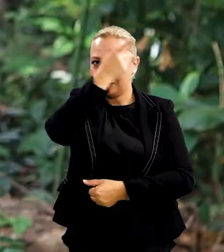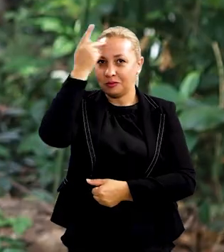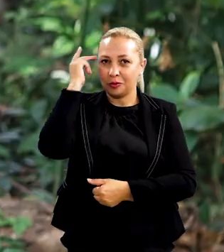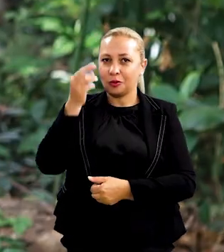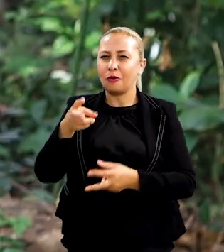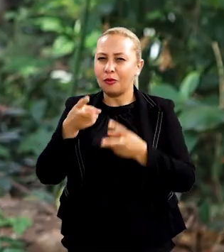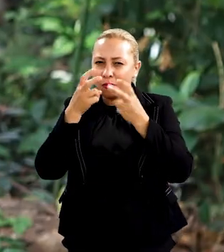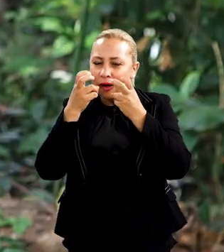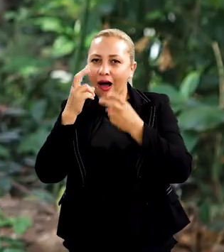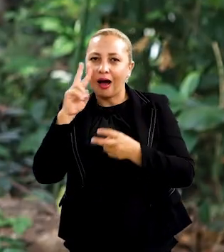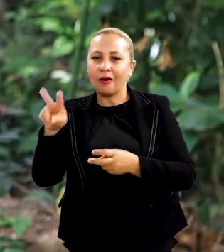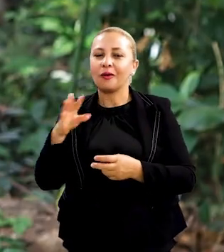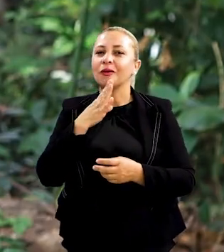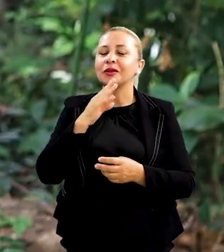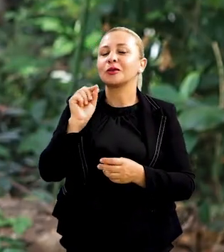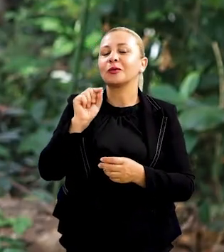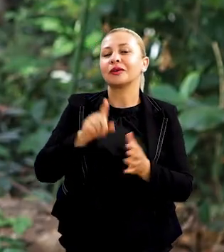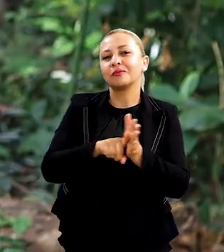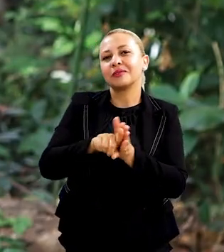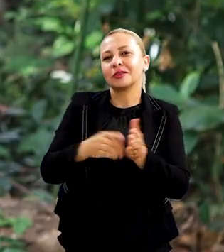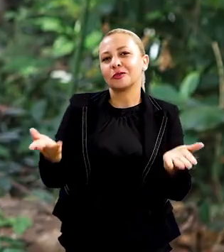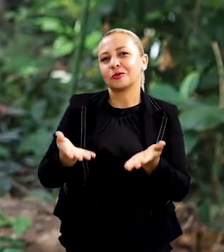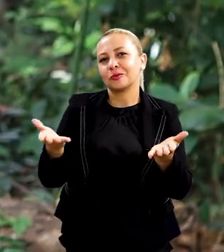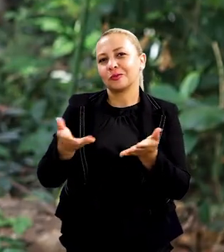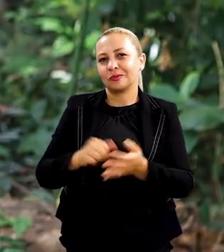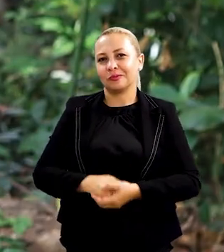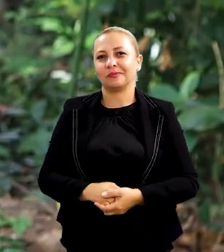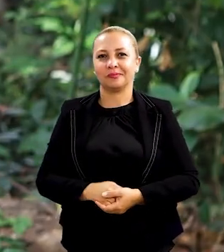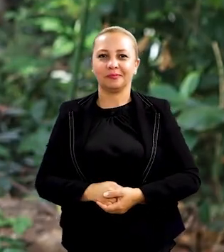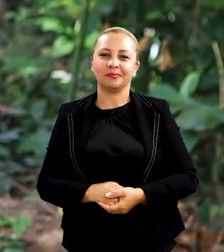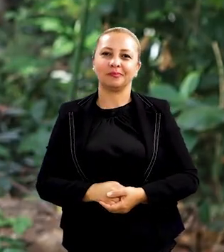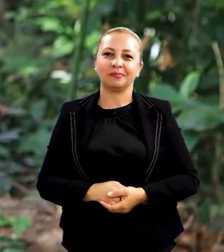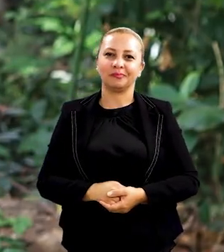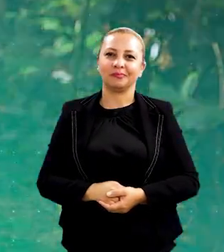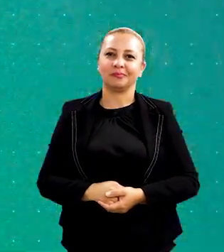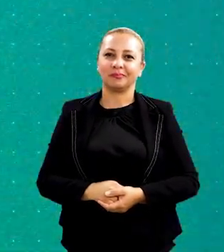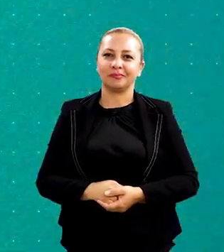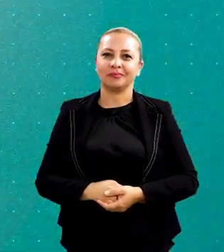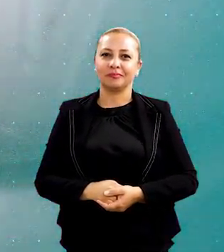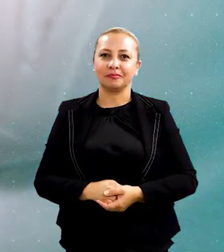pessoas. Vamos ver agora quais pesquisas iremos conhecer no programa de hoje.